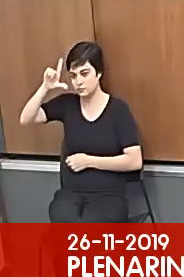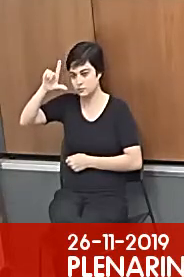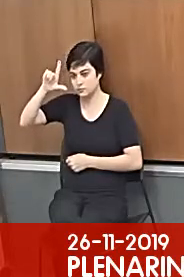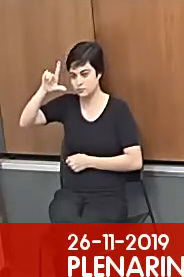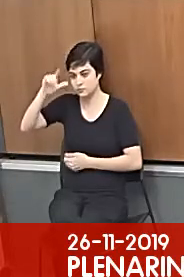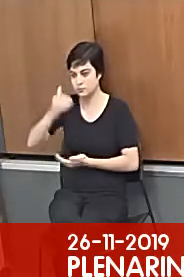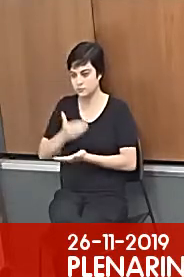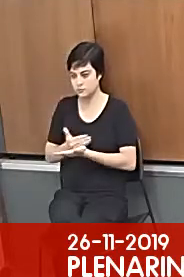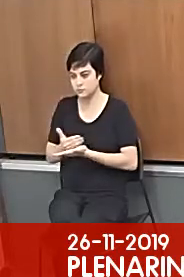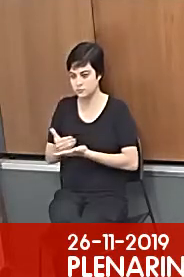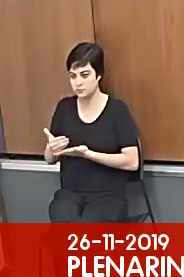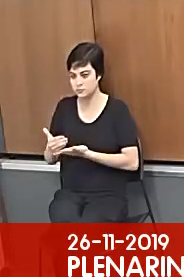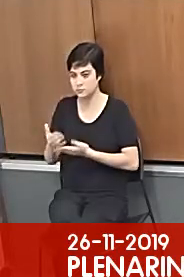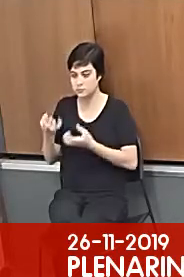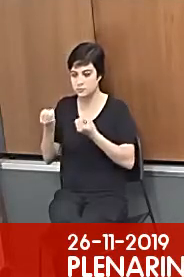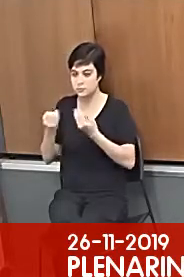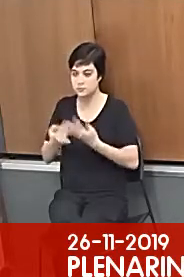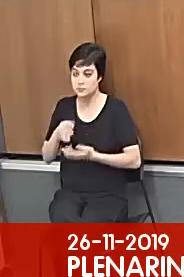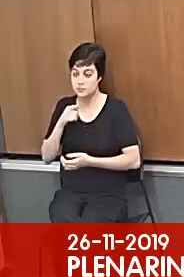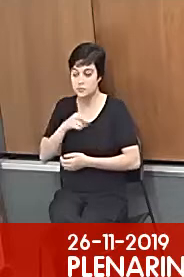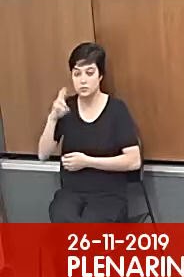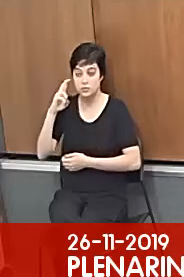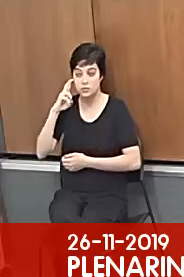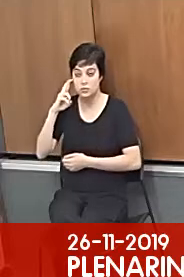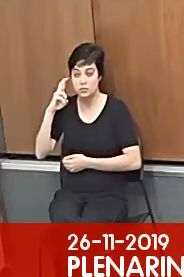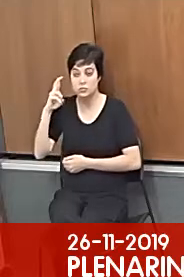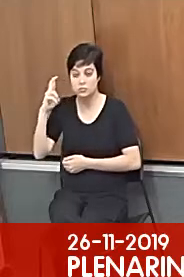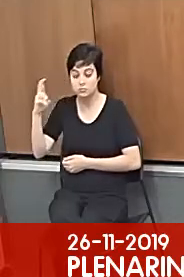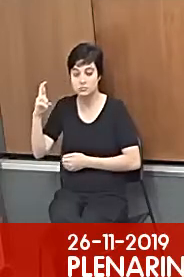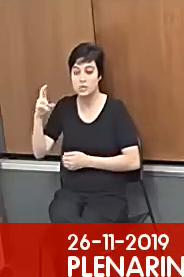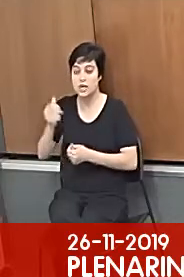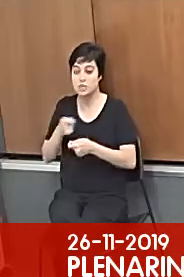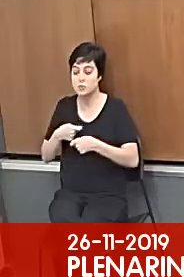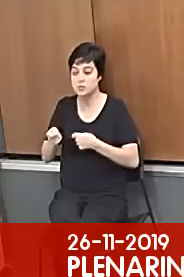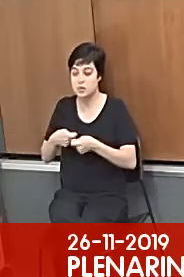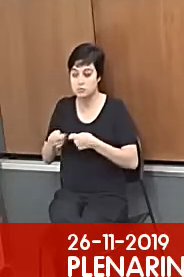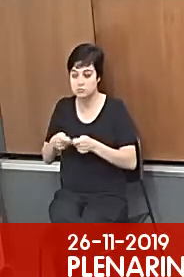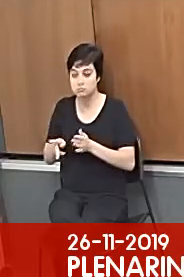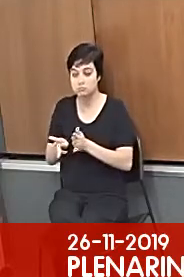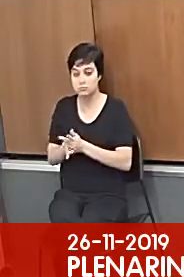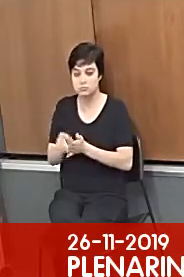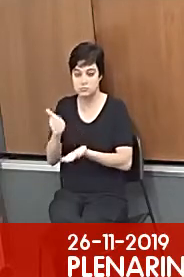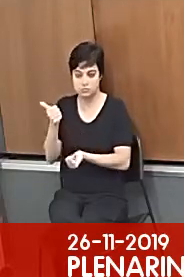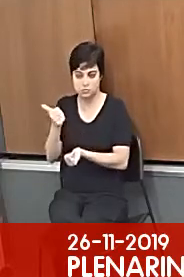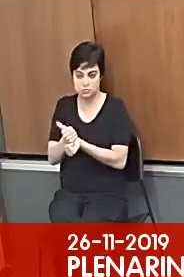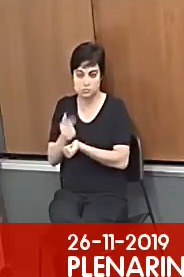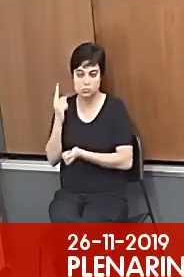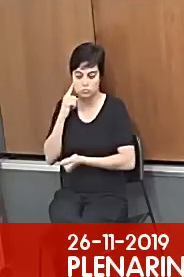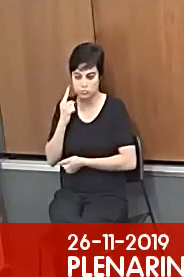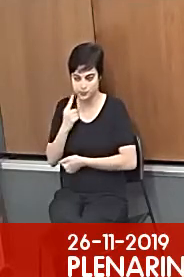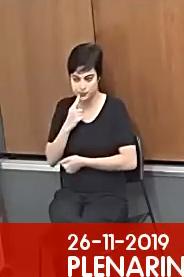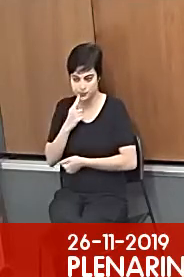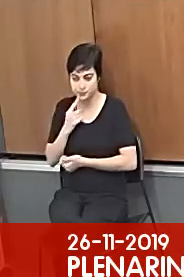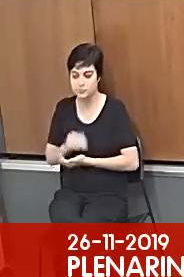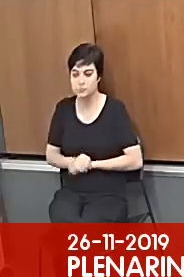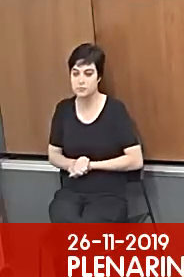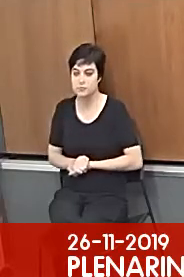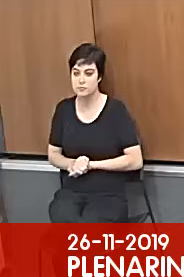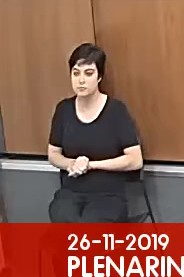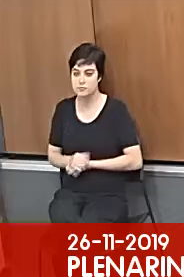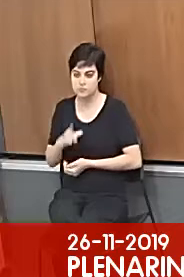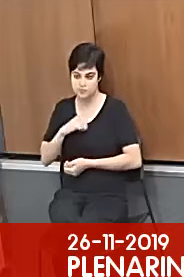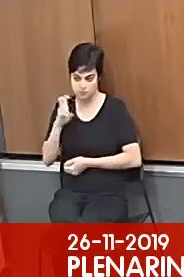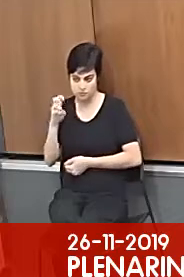Dores, que é diretora administrativa da Sociedade dos Surdos de Belo Horizonte. Clarissa, você tem